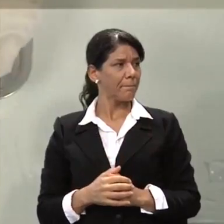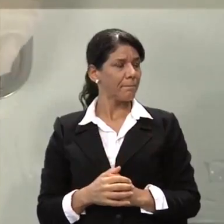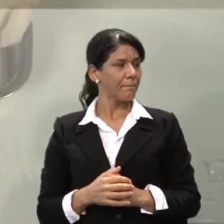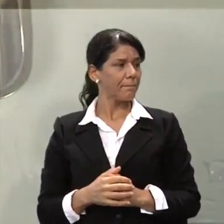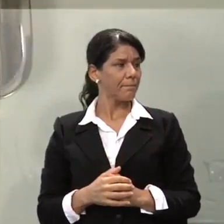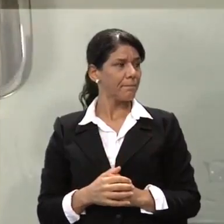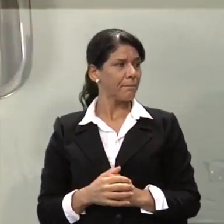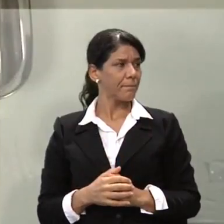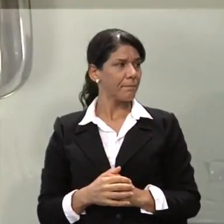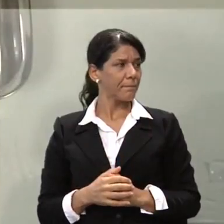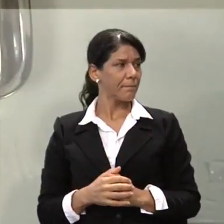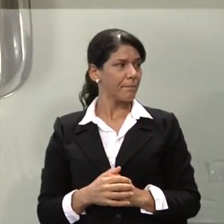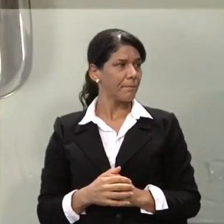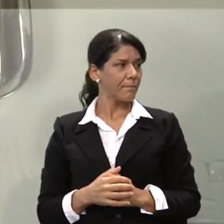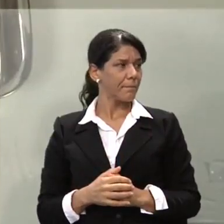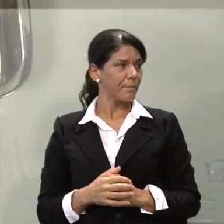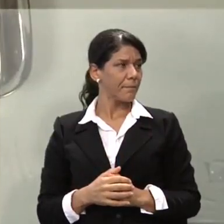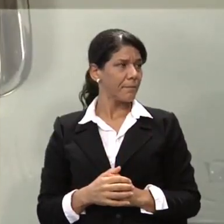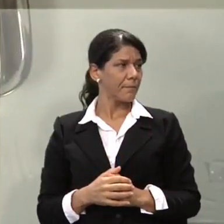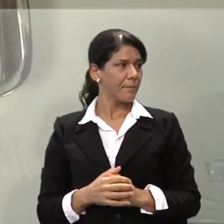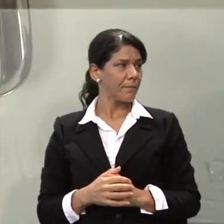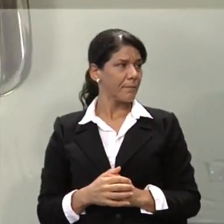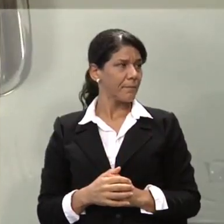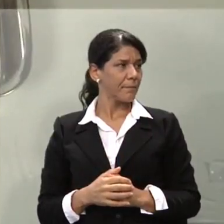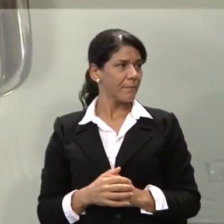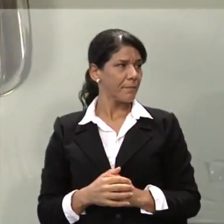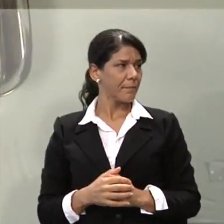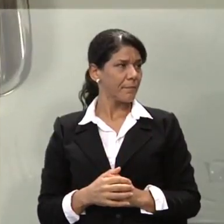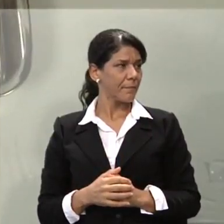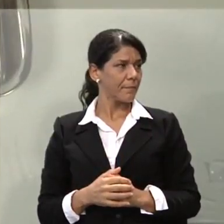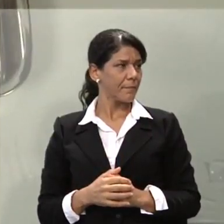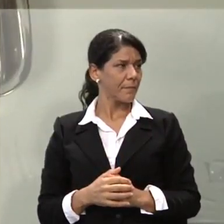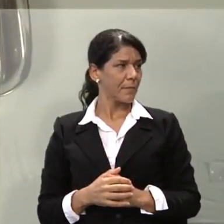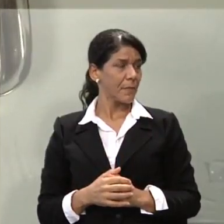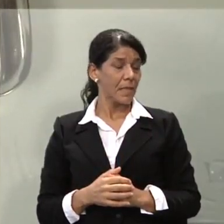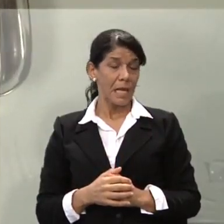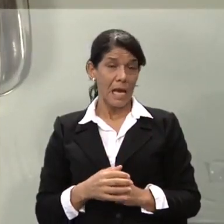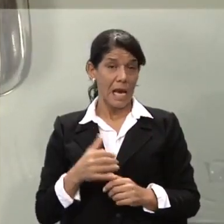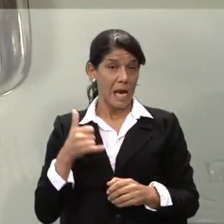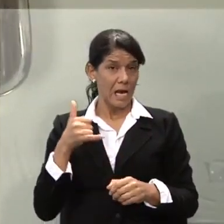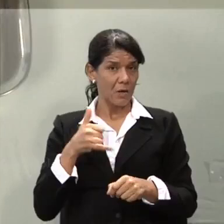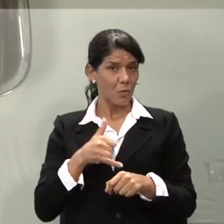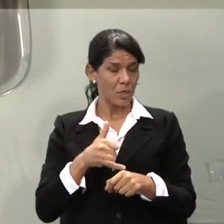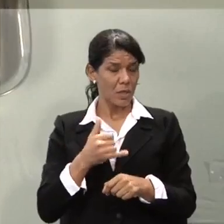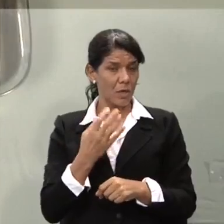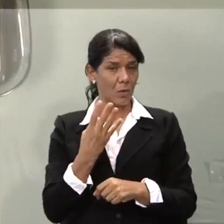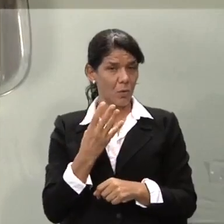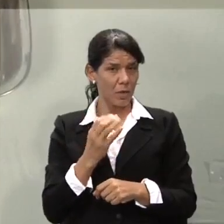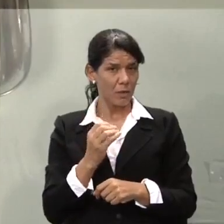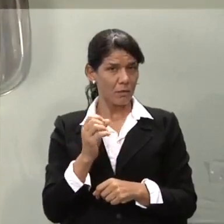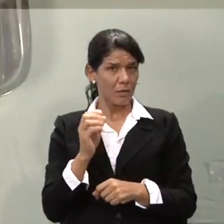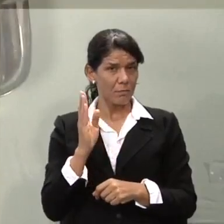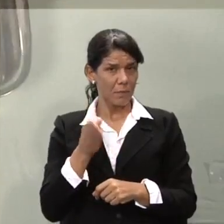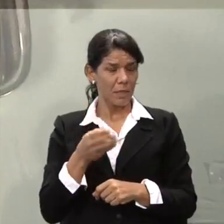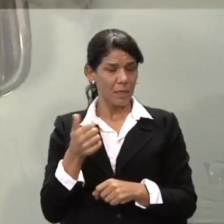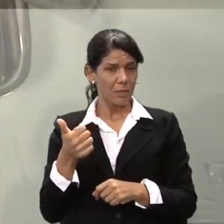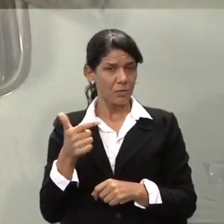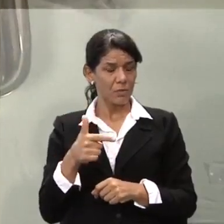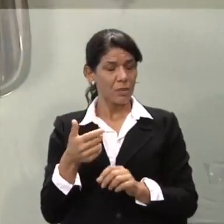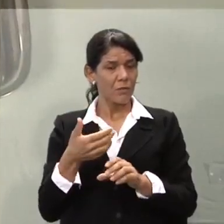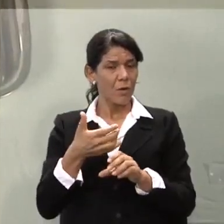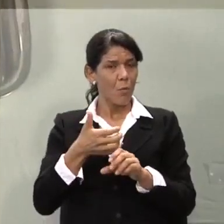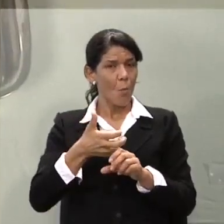abrir na técnica séptica a seringa. Com a agulha 40 por 12, vamos